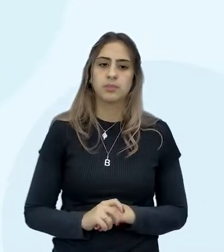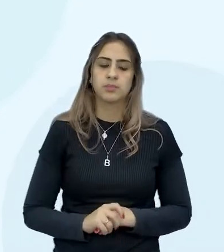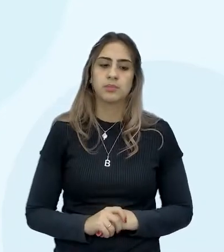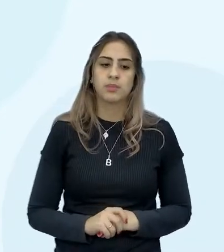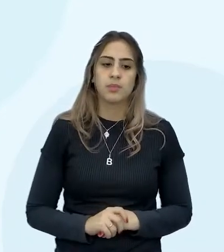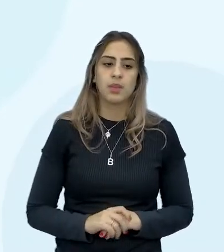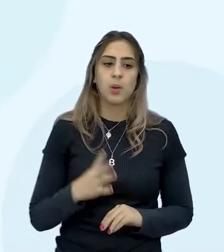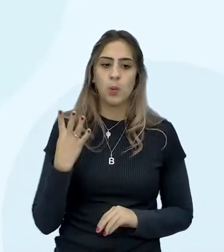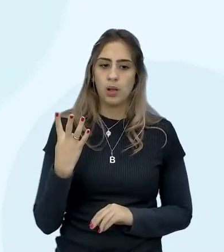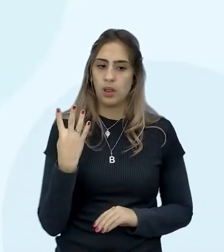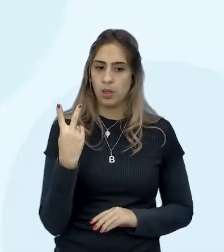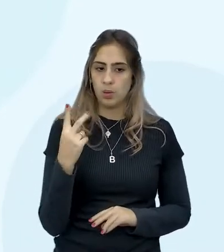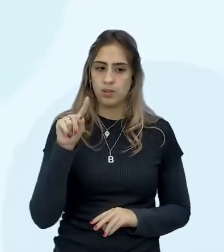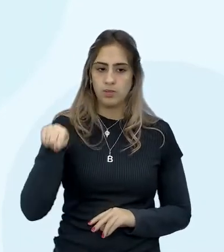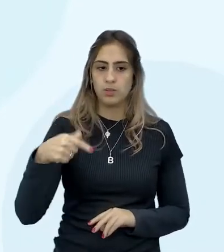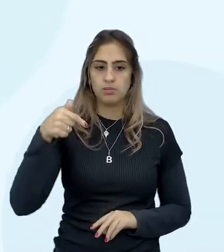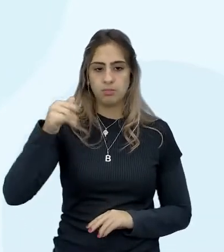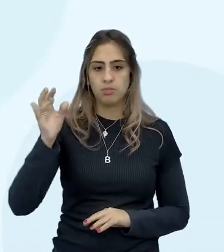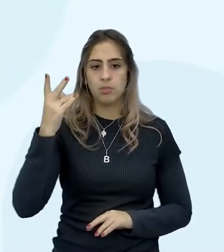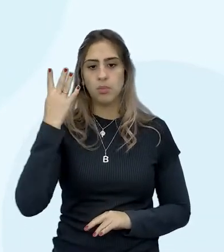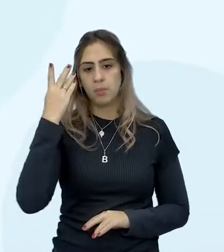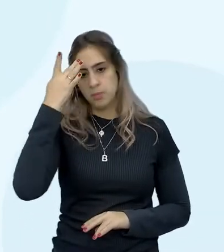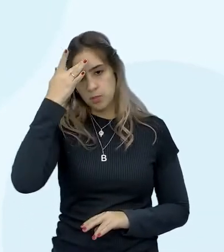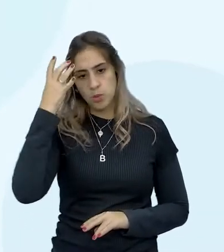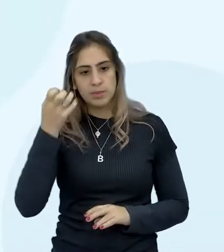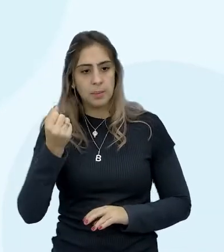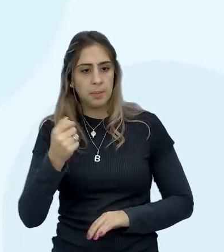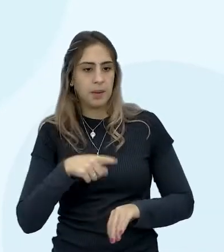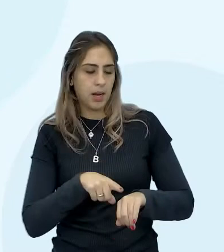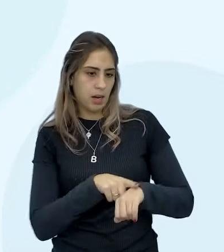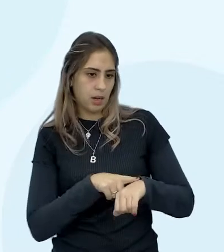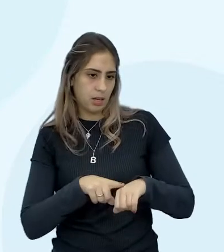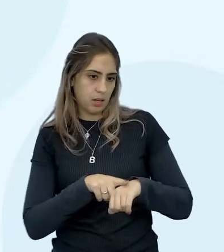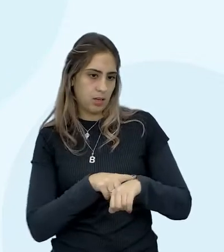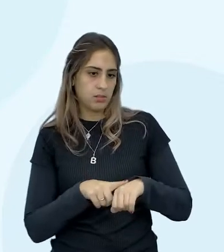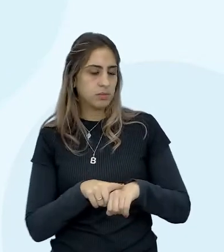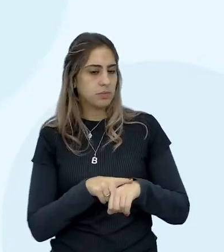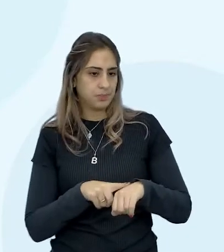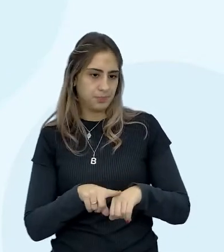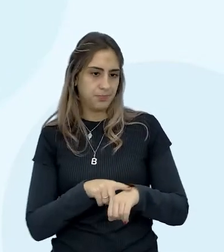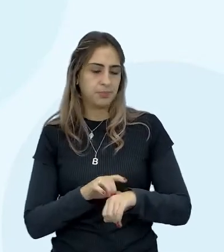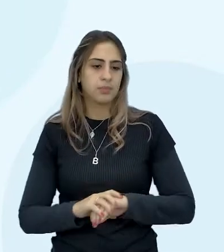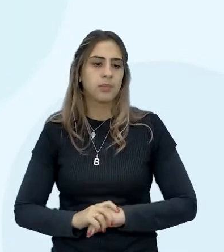tem 42,7% de população branca, né, a gente tem aqui